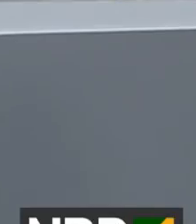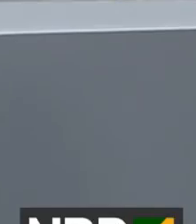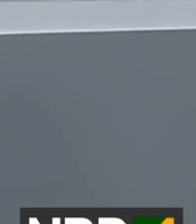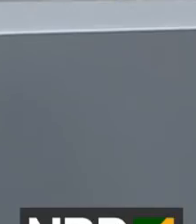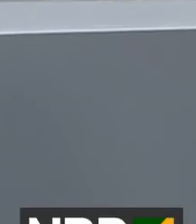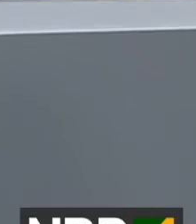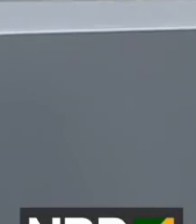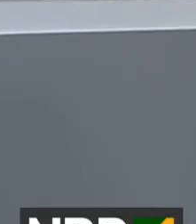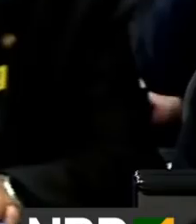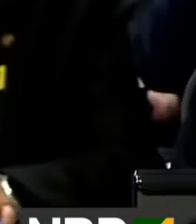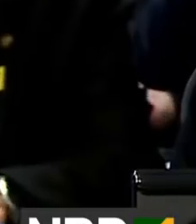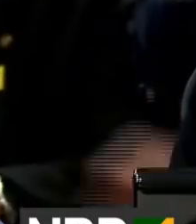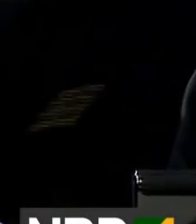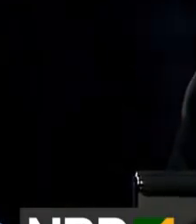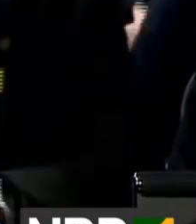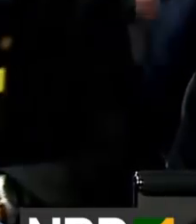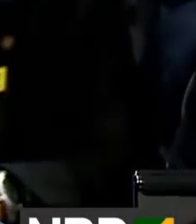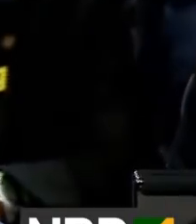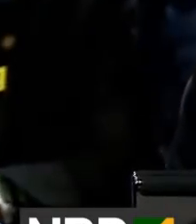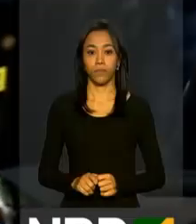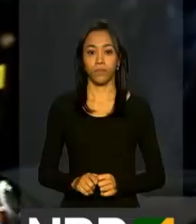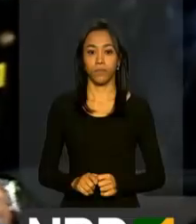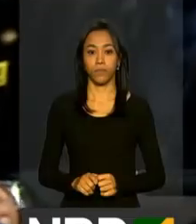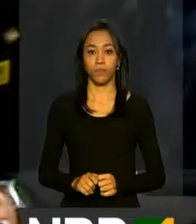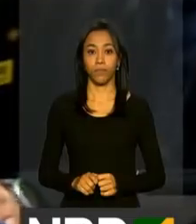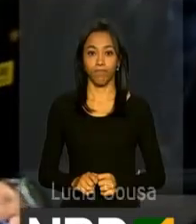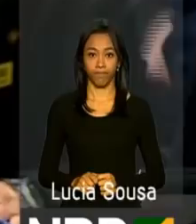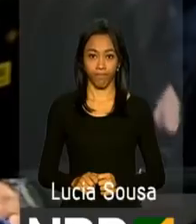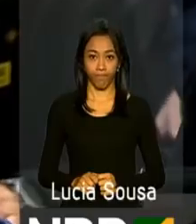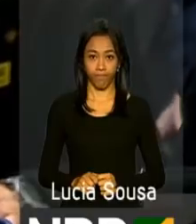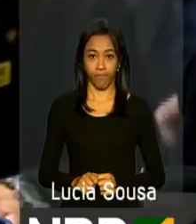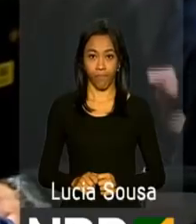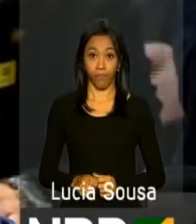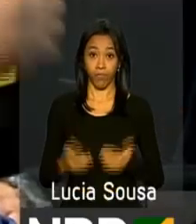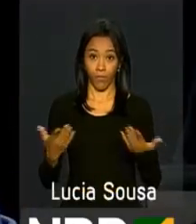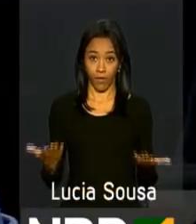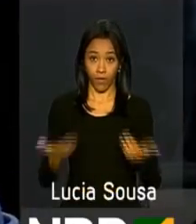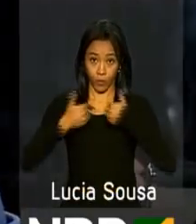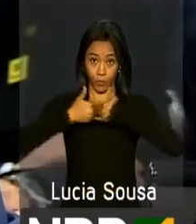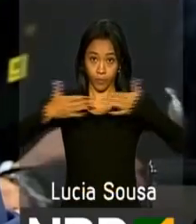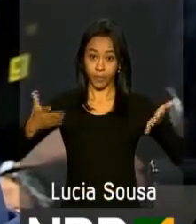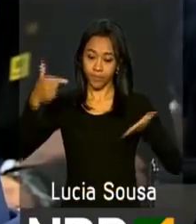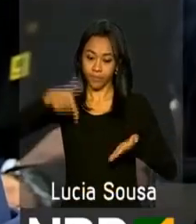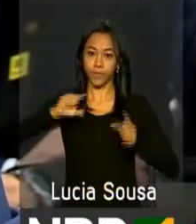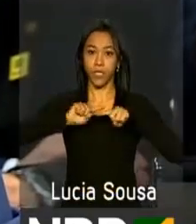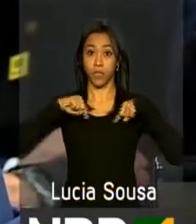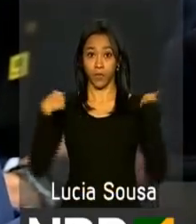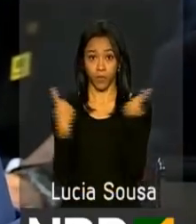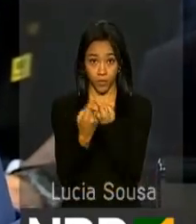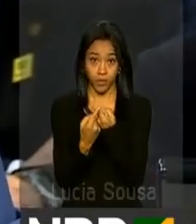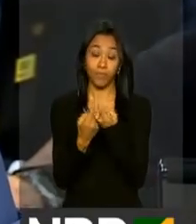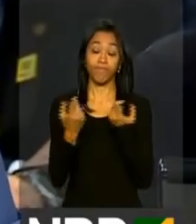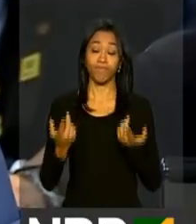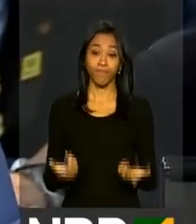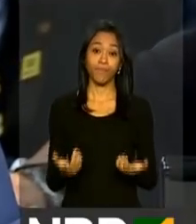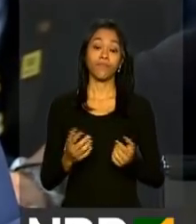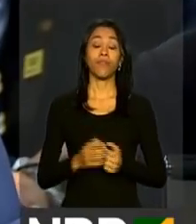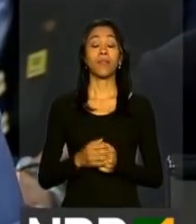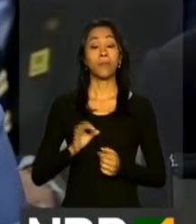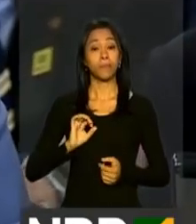janeiro para dar início a esta reunião eu apreciaria